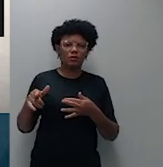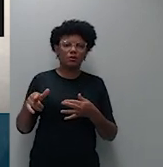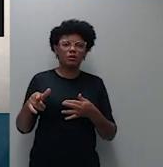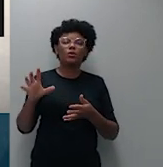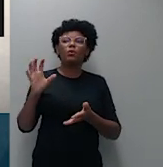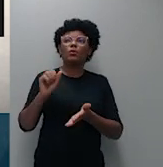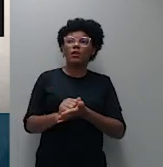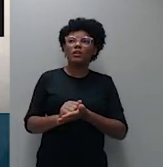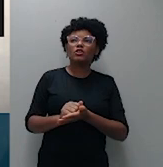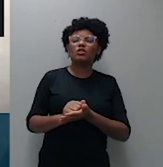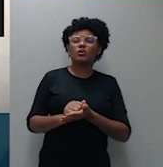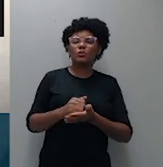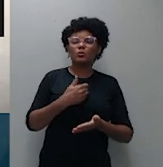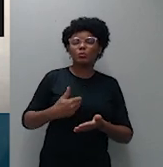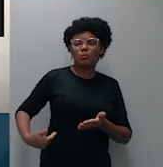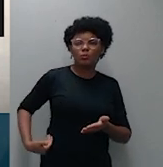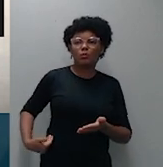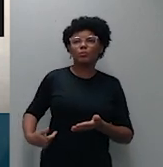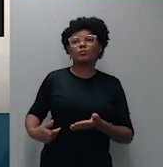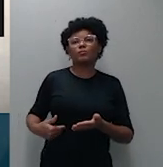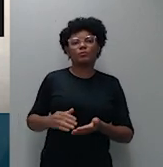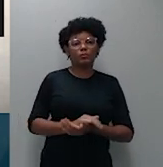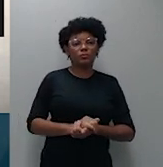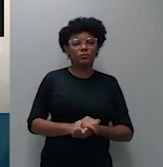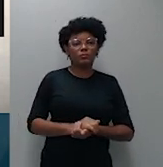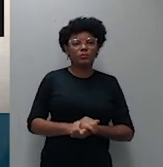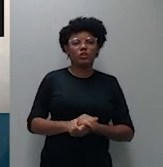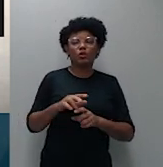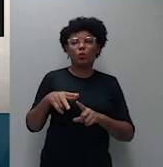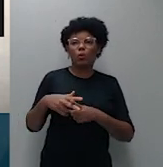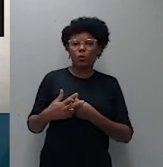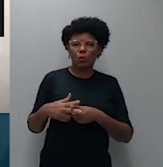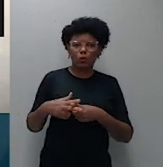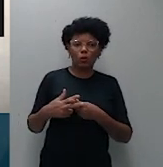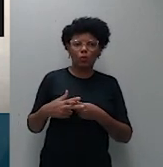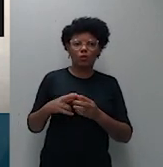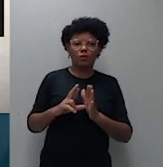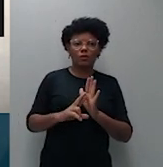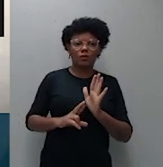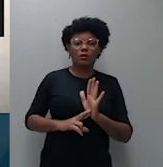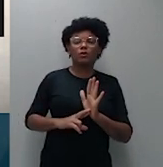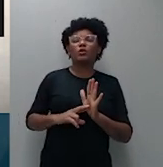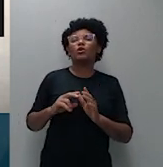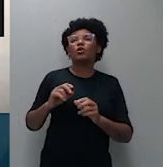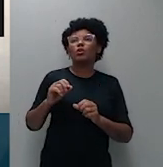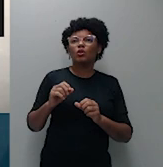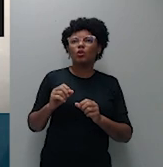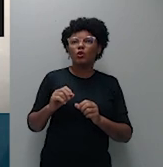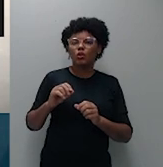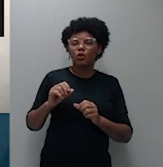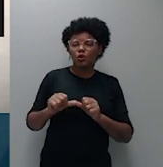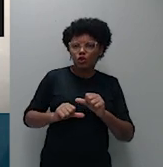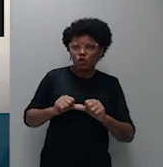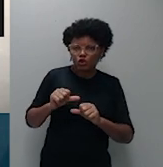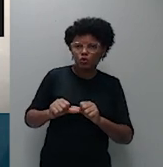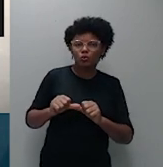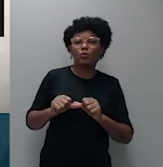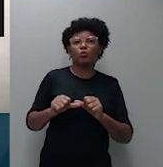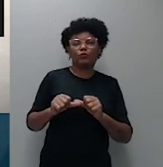públicos ação de retificação de nome duplicação de consoante